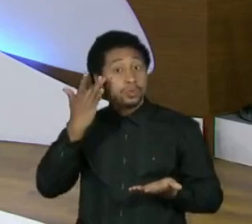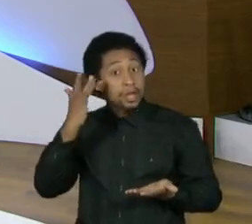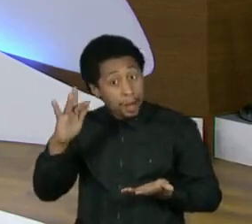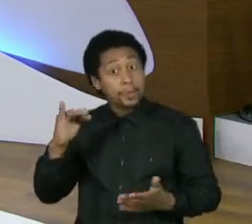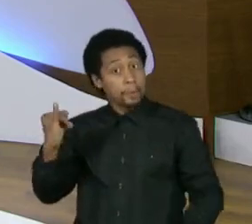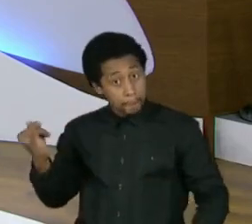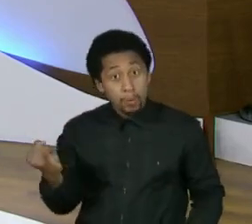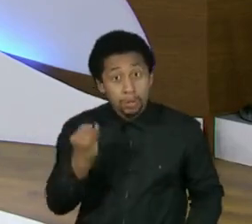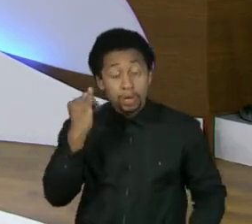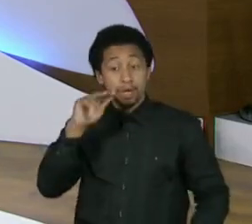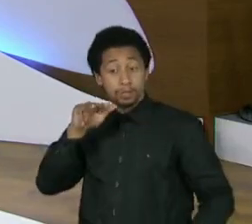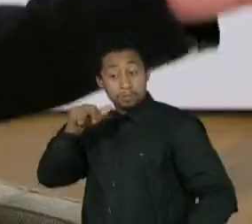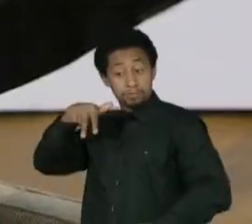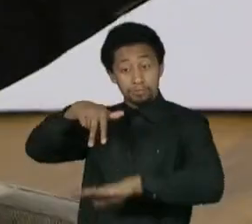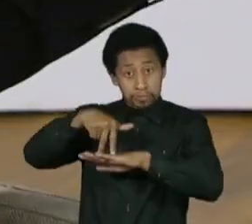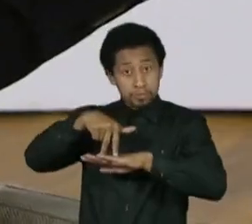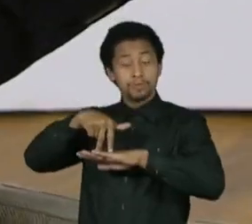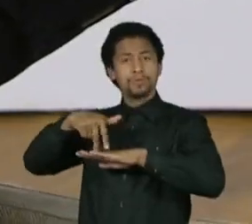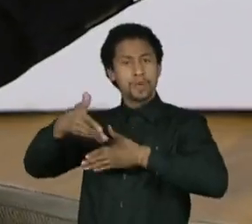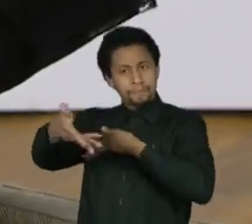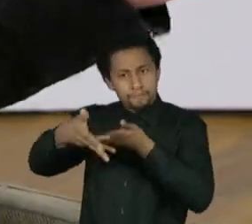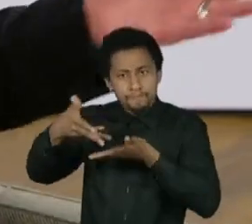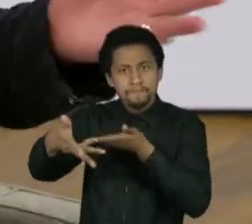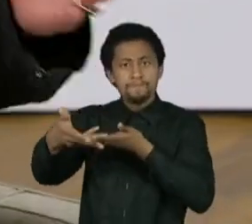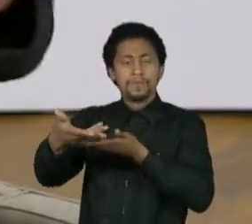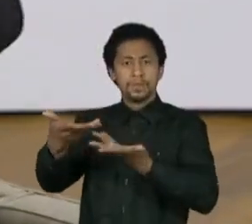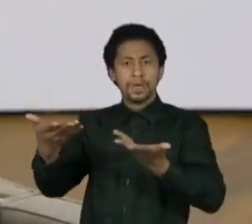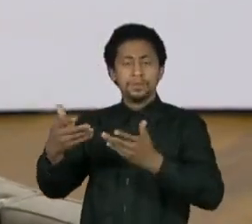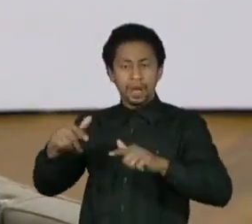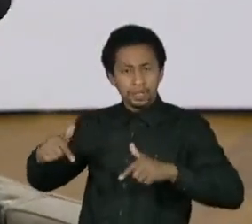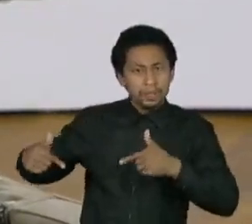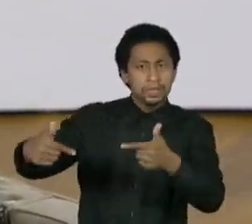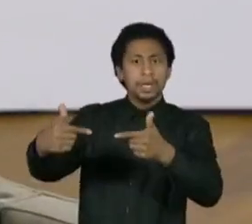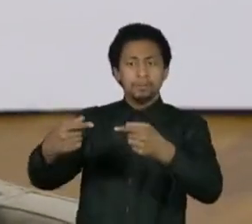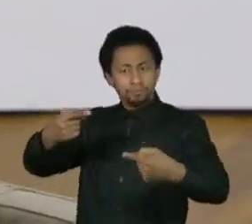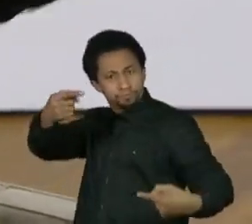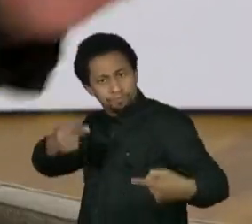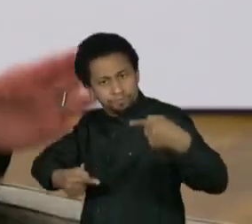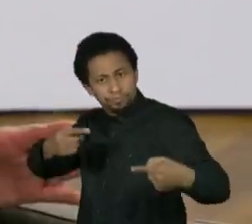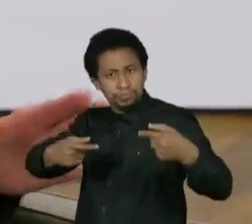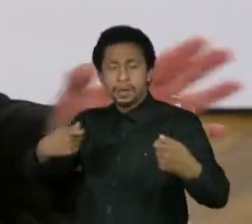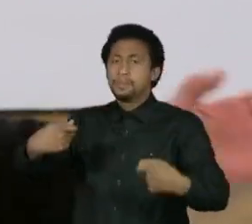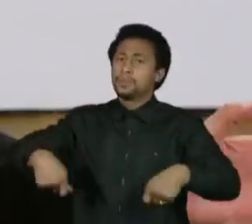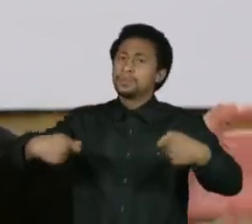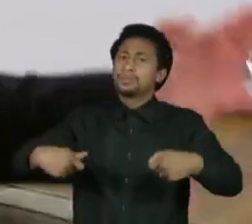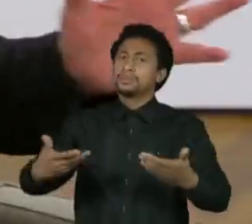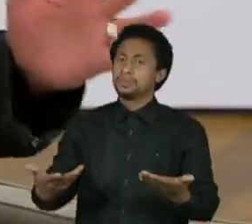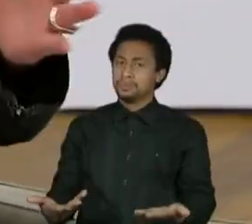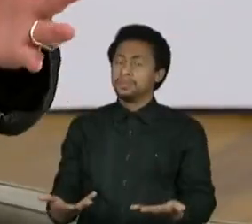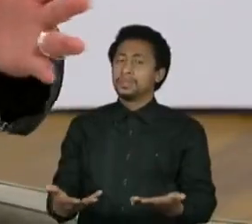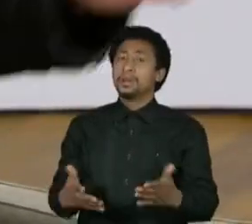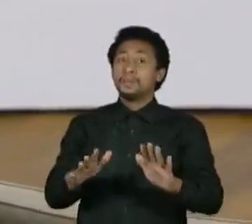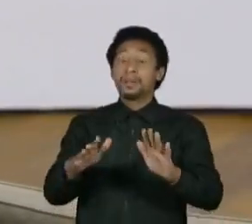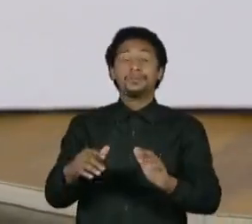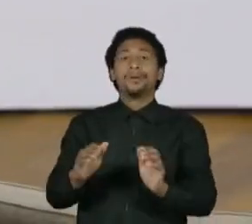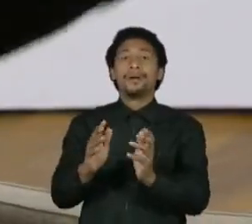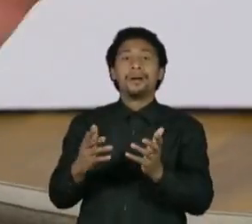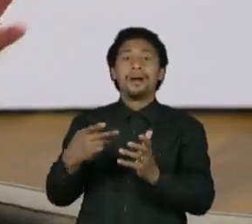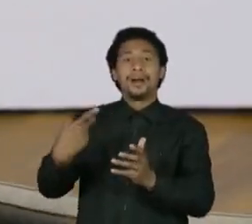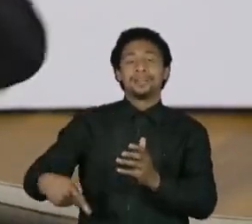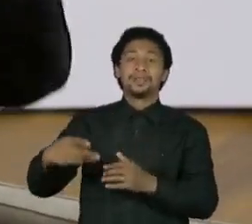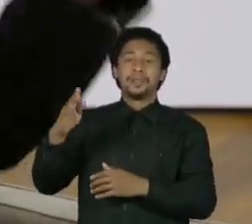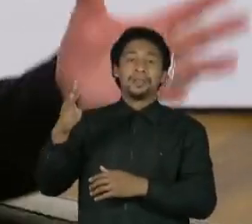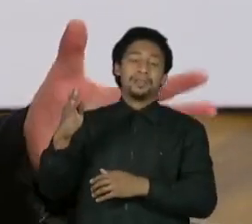Sabe? Então, não é só em relação à política. Você vê em relação à Copa América no Brasil. A Copa América ia ser na Argentina e